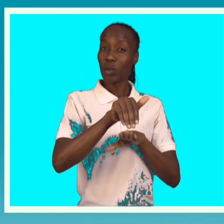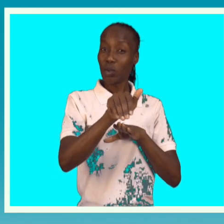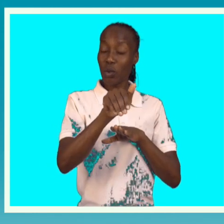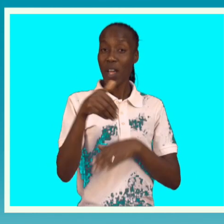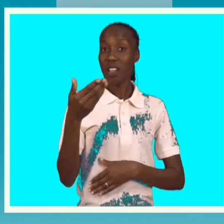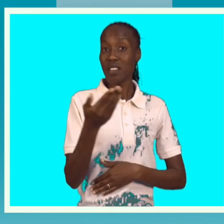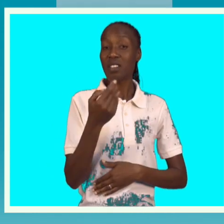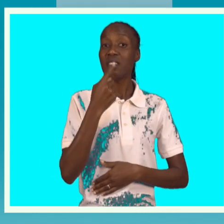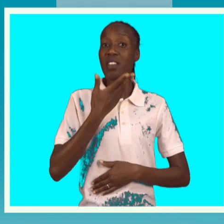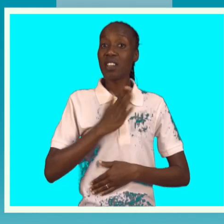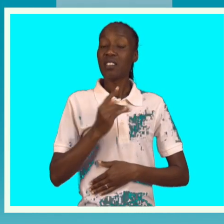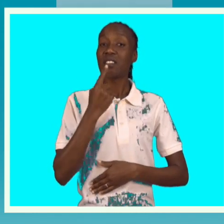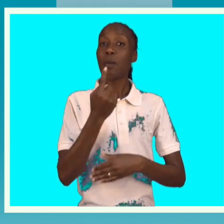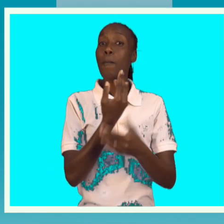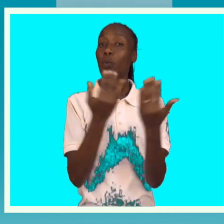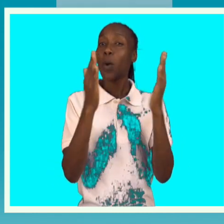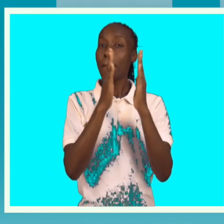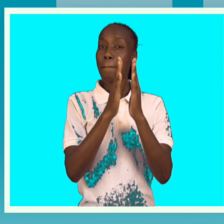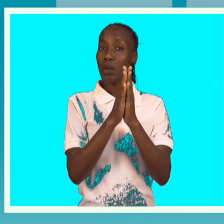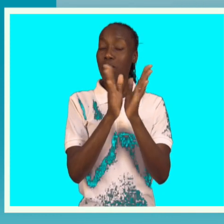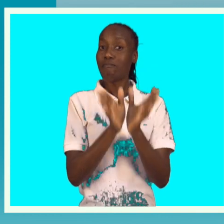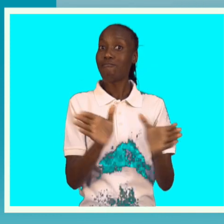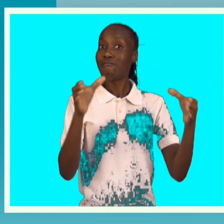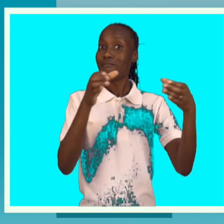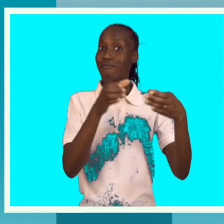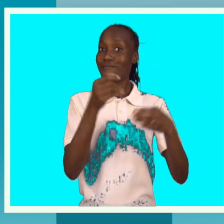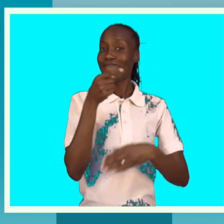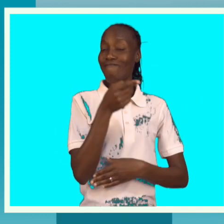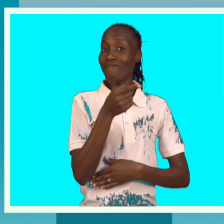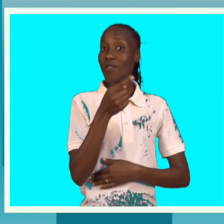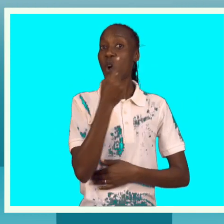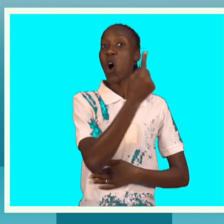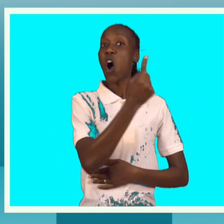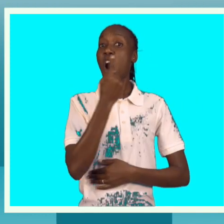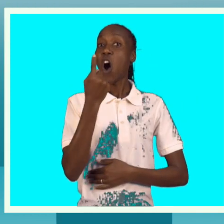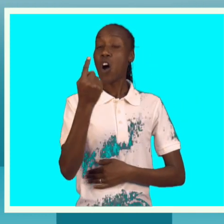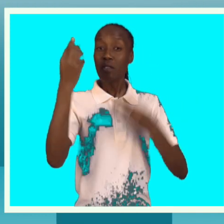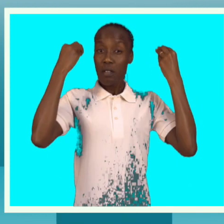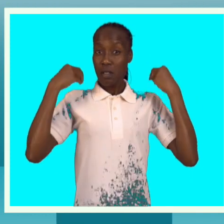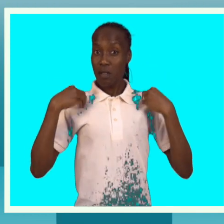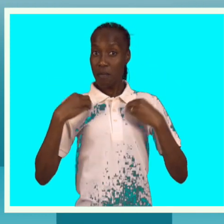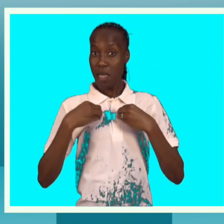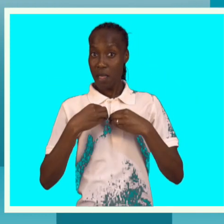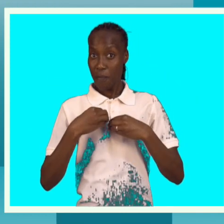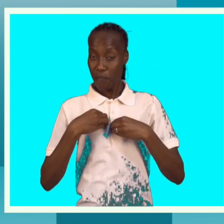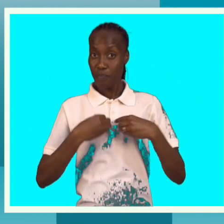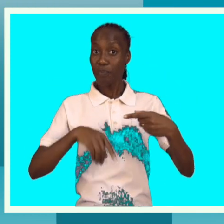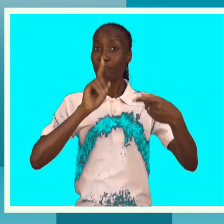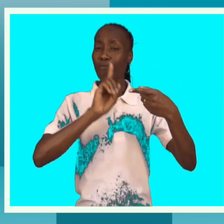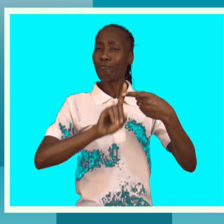assim mesmo. Eu queria agradecer a equipa de Ntoés. Nós temos 11 médicos, 7 de